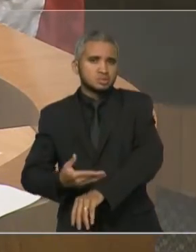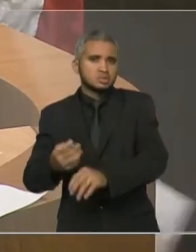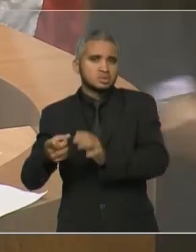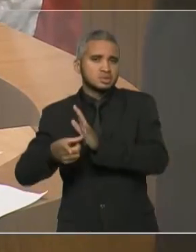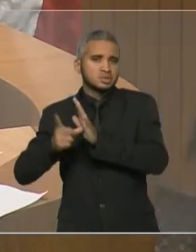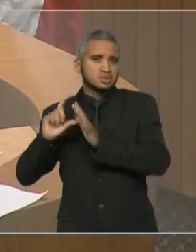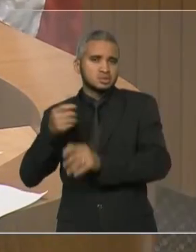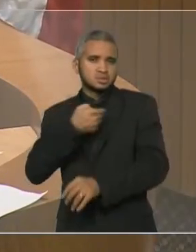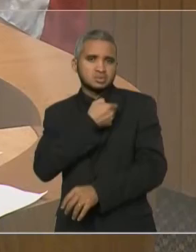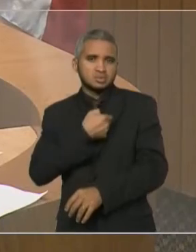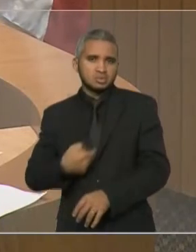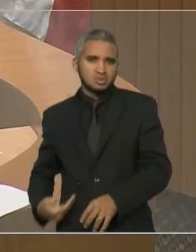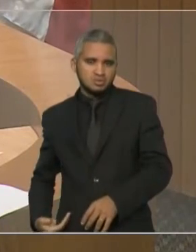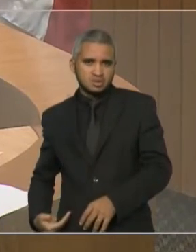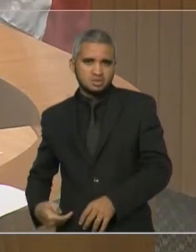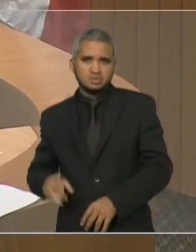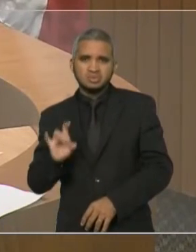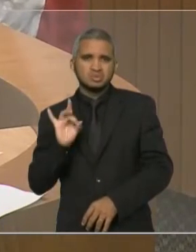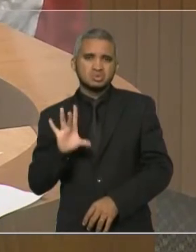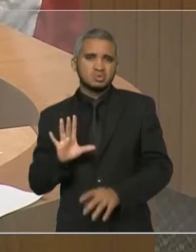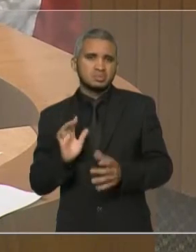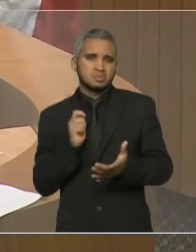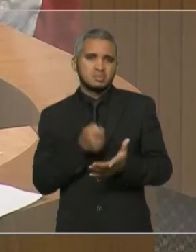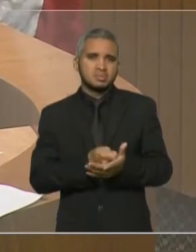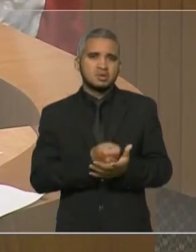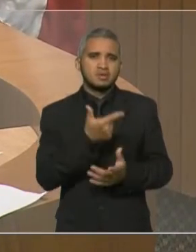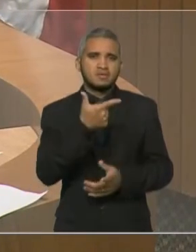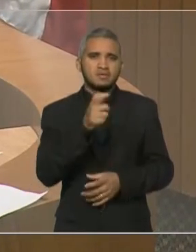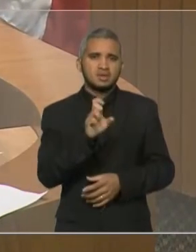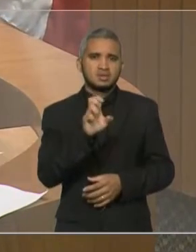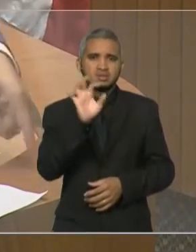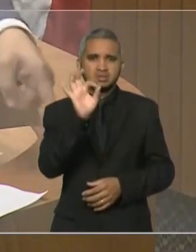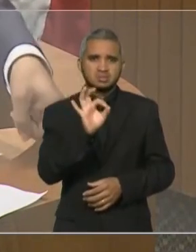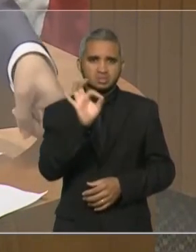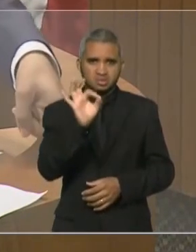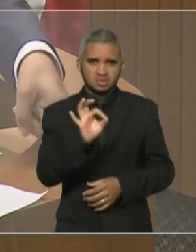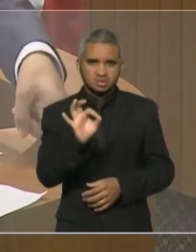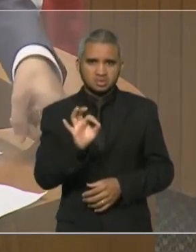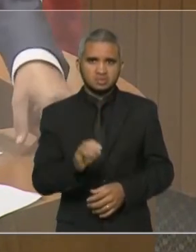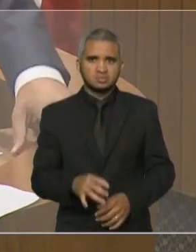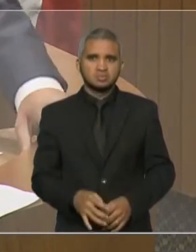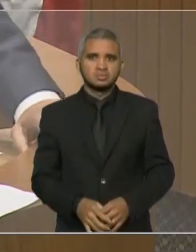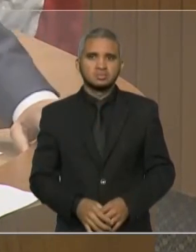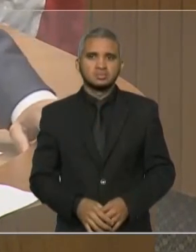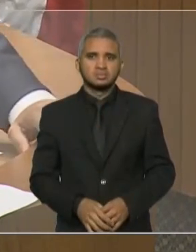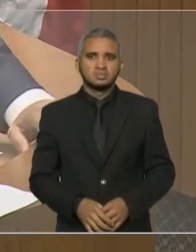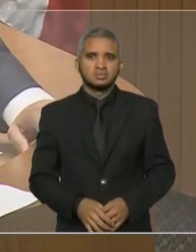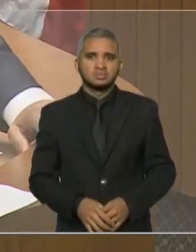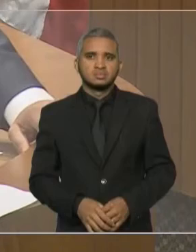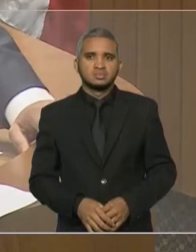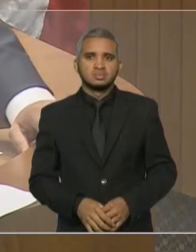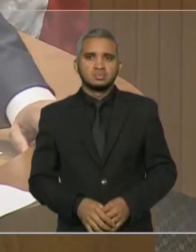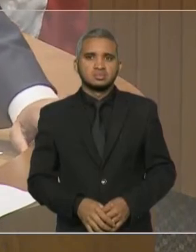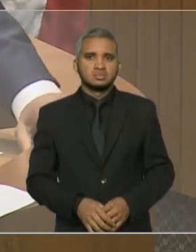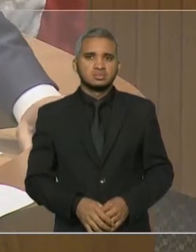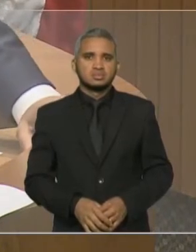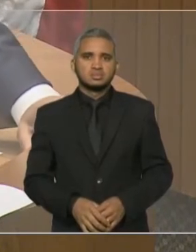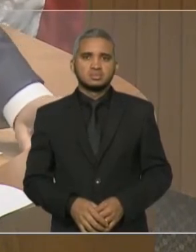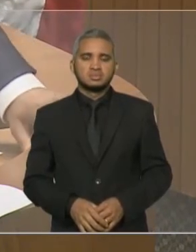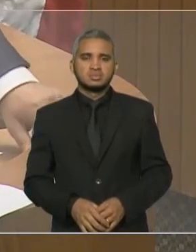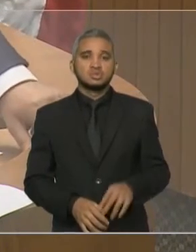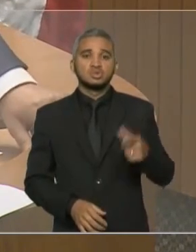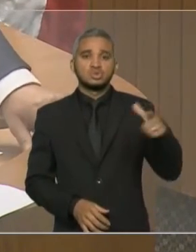só pagavam 25% do que arrecadavam das outras empresas